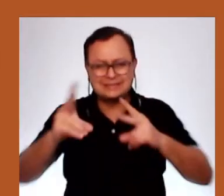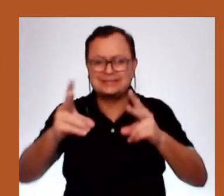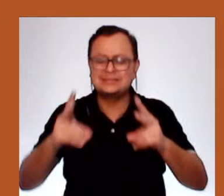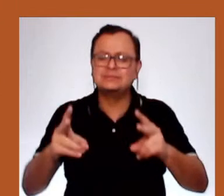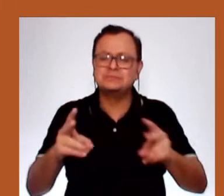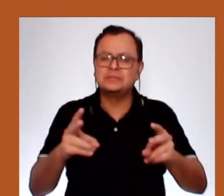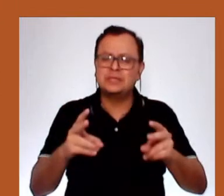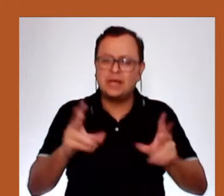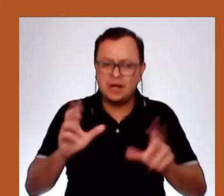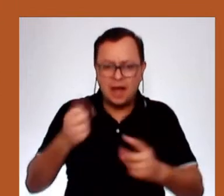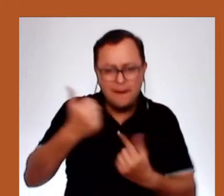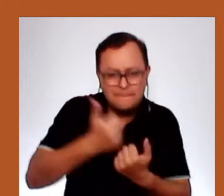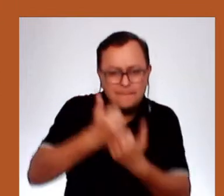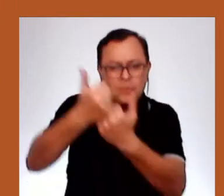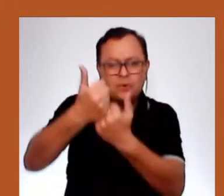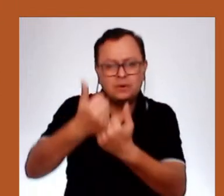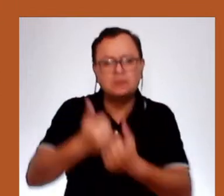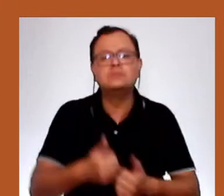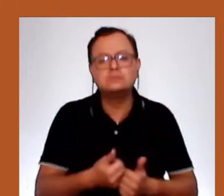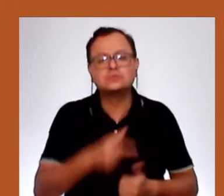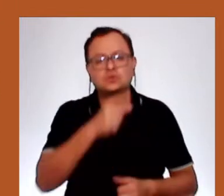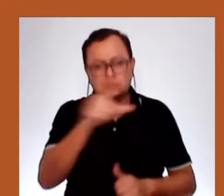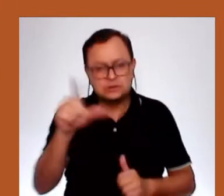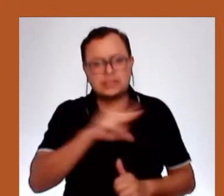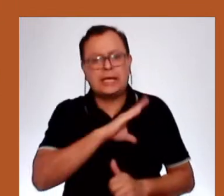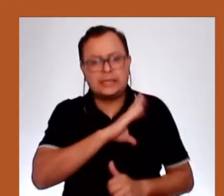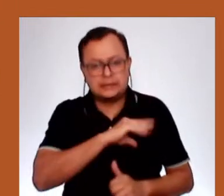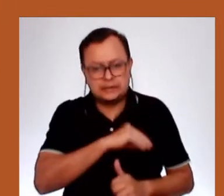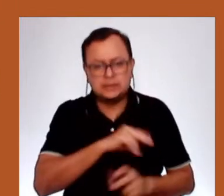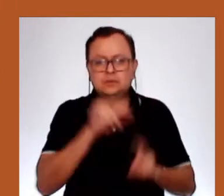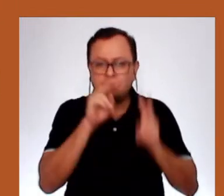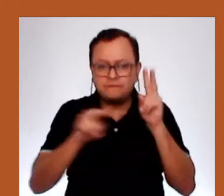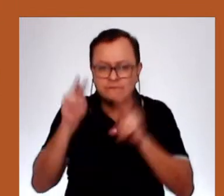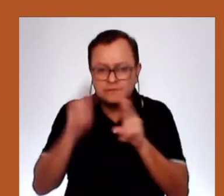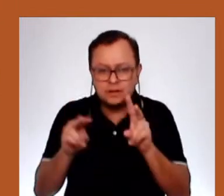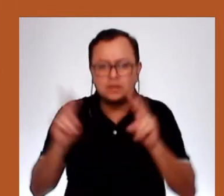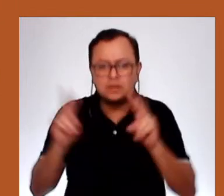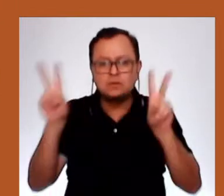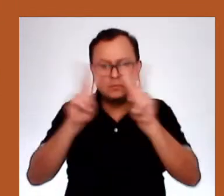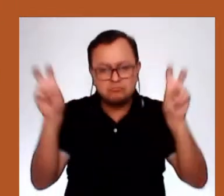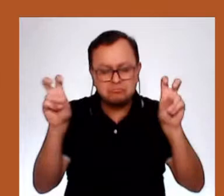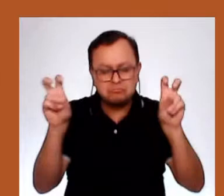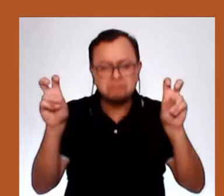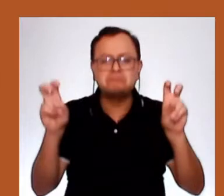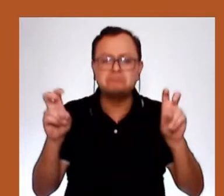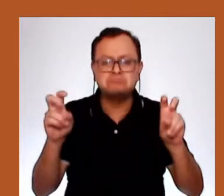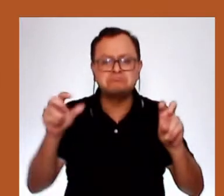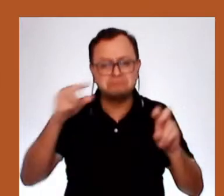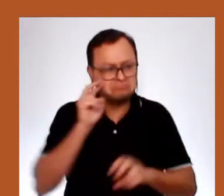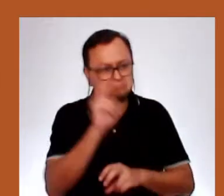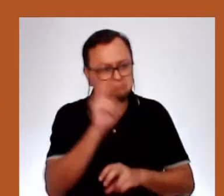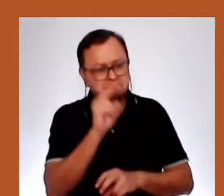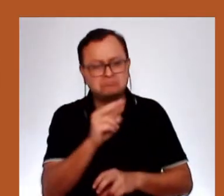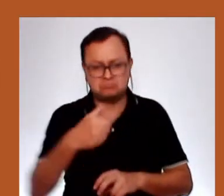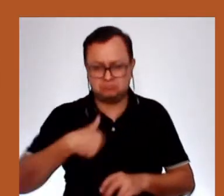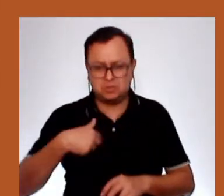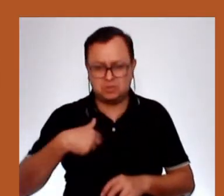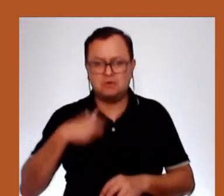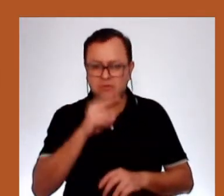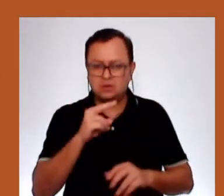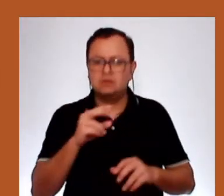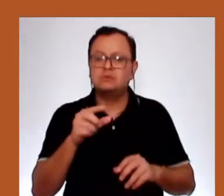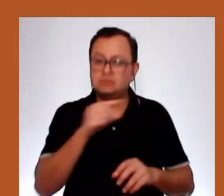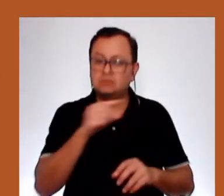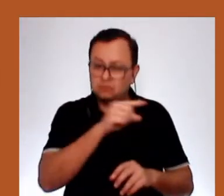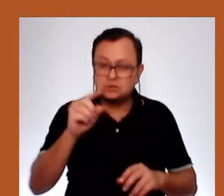Então, vocês terem esse olhar para esse tema só reforça todo esse legado